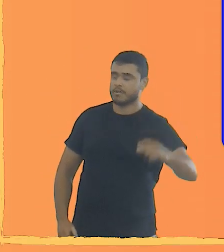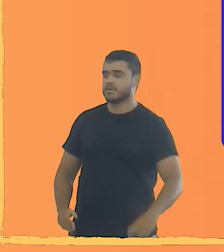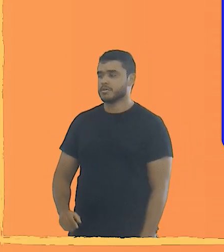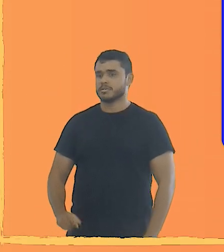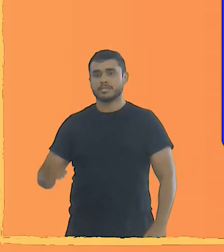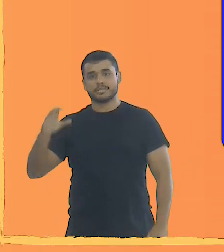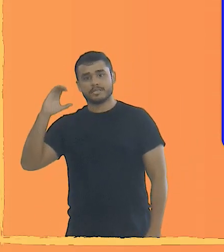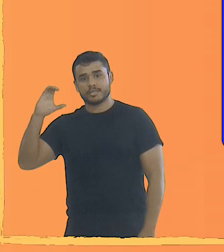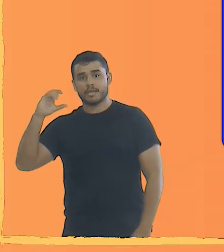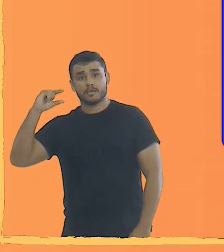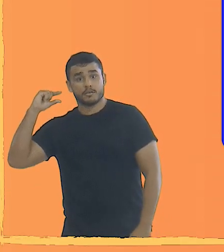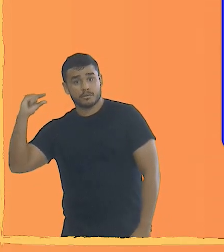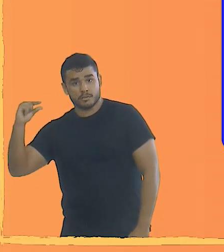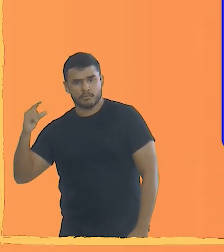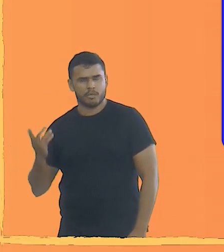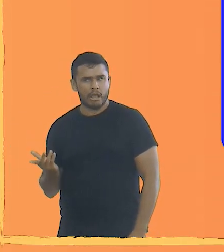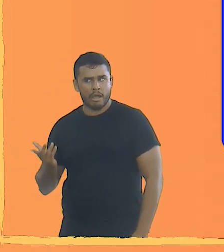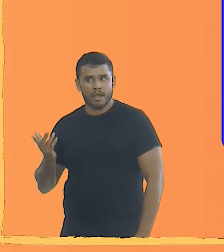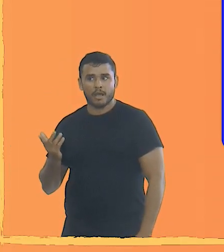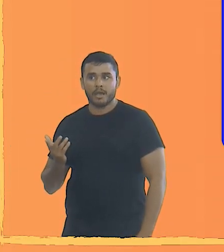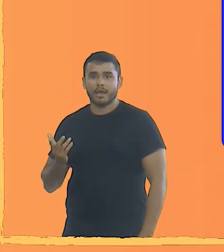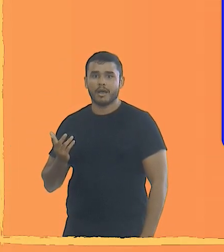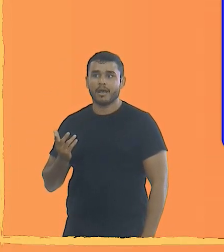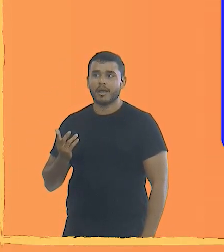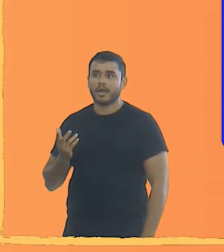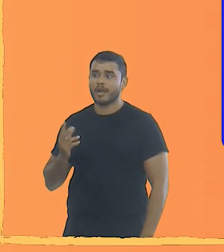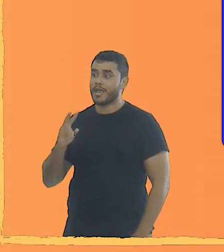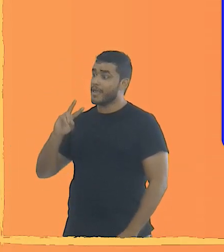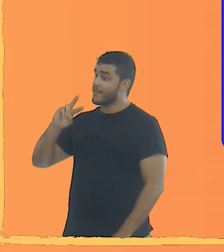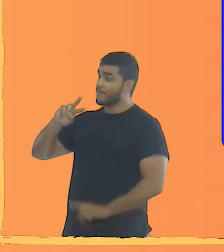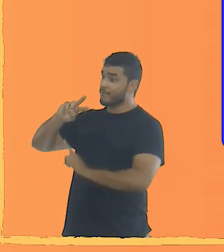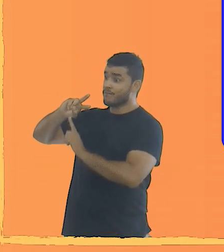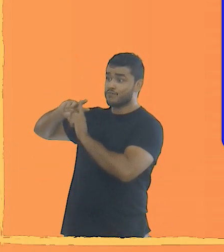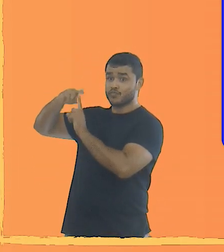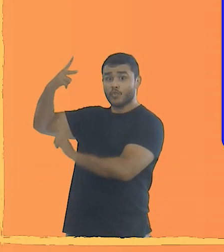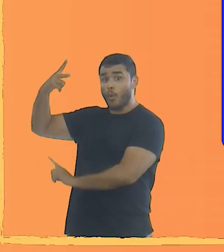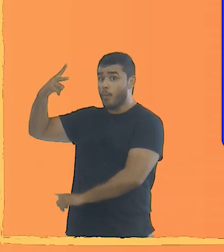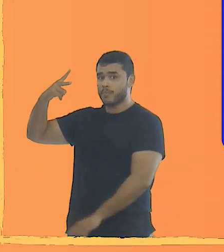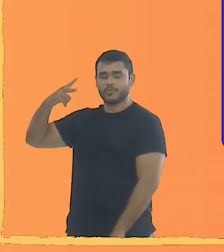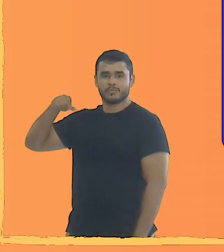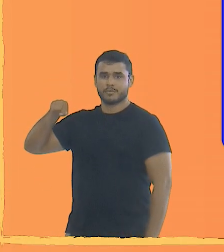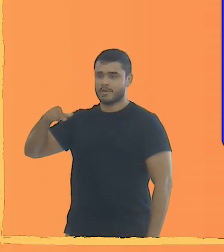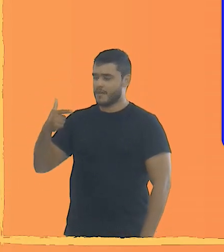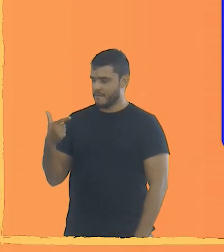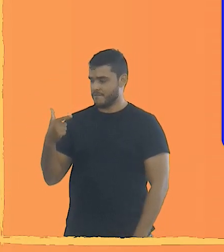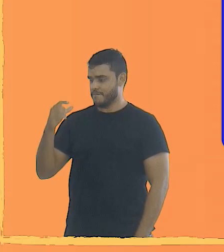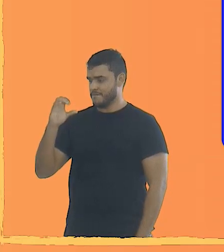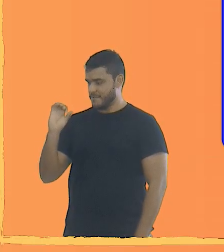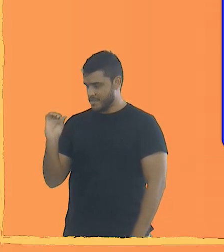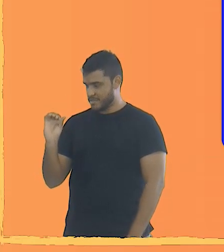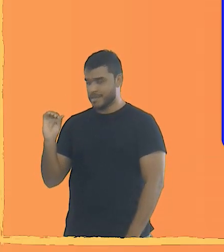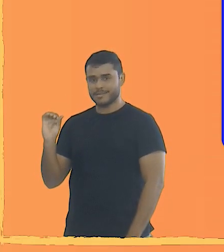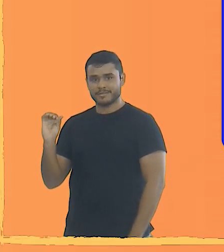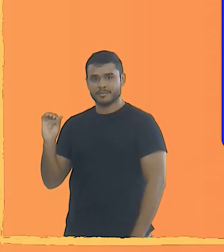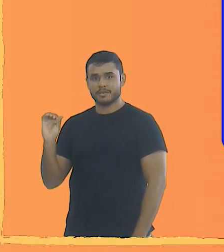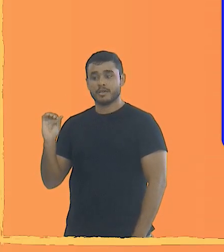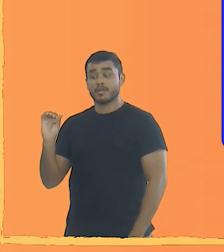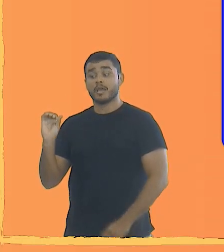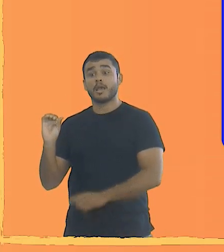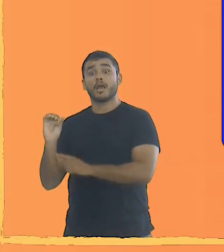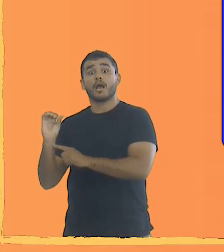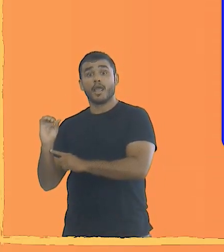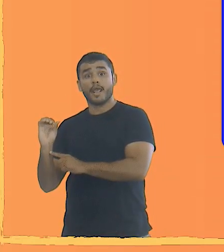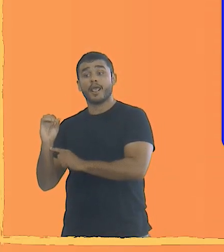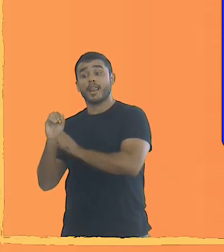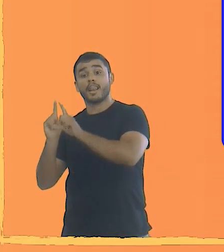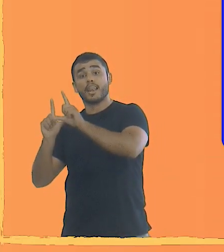variações, a minúscula e a maiúscula. Então são 26 minúsculas mais 26